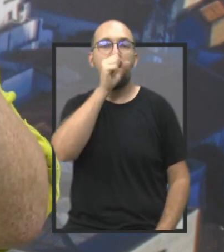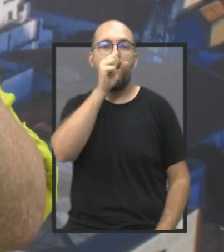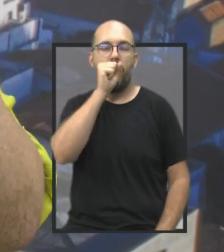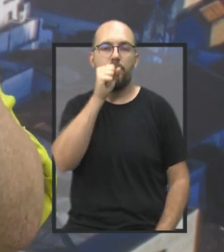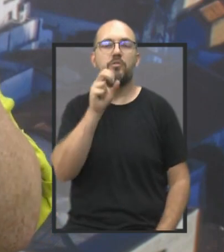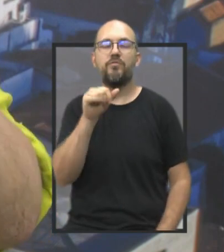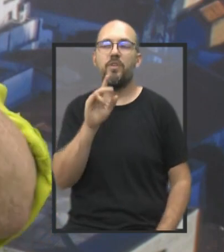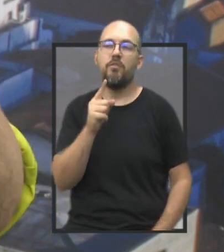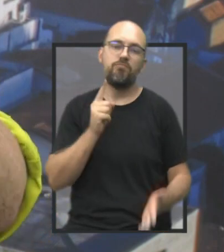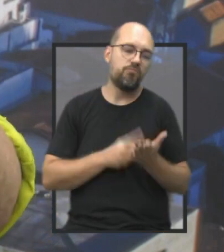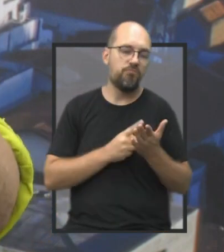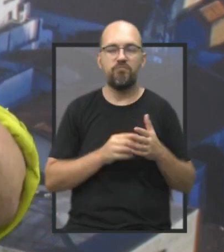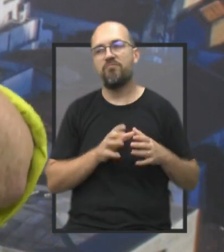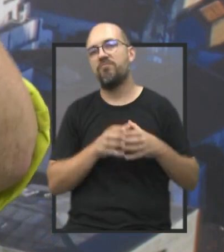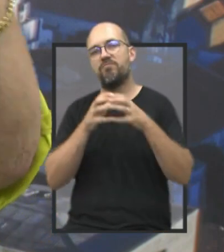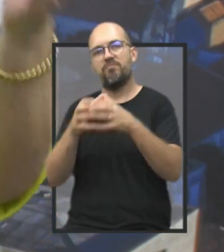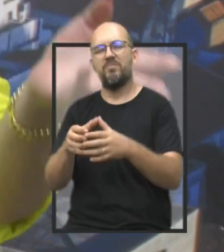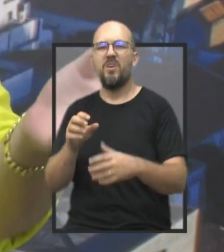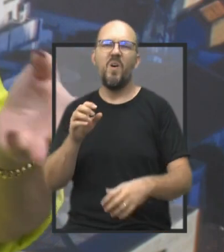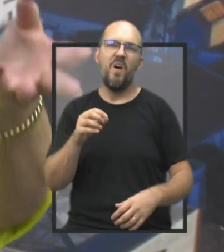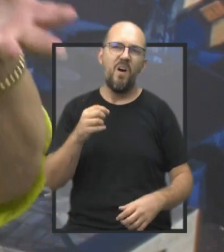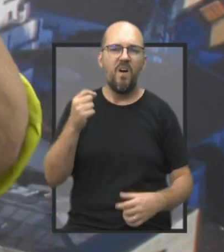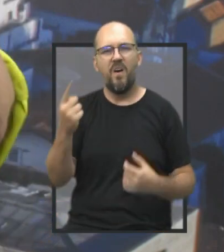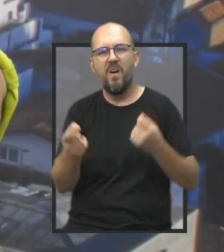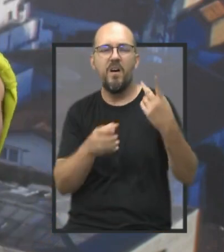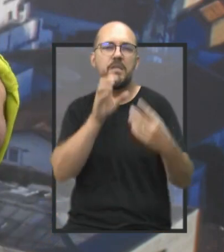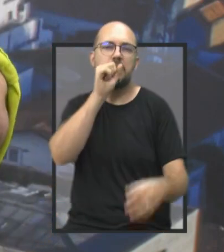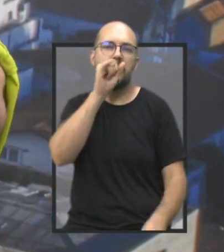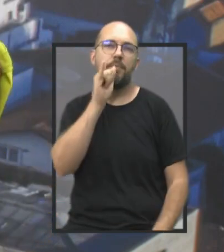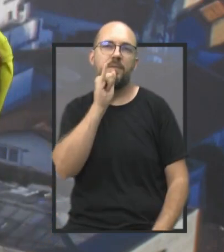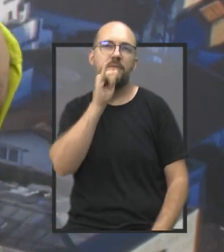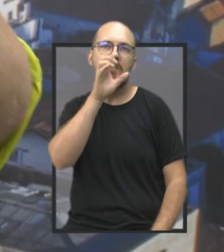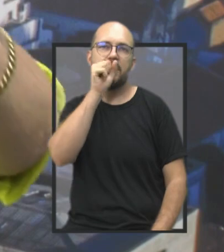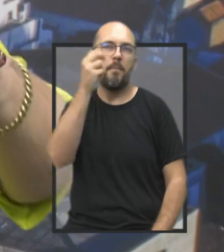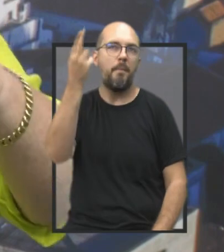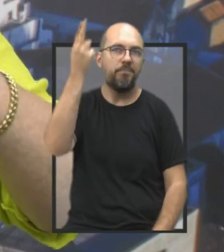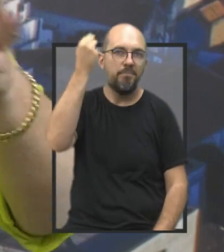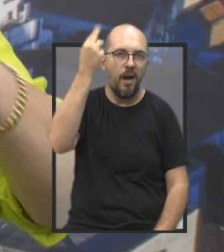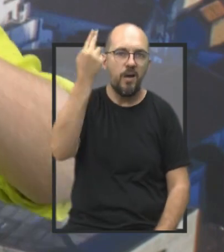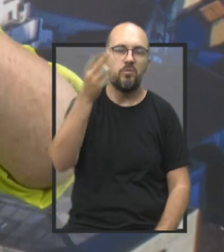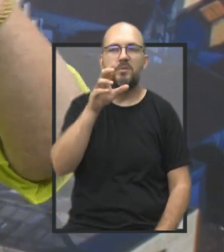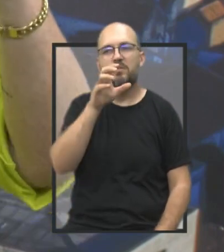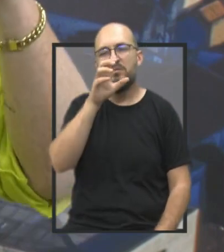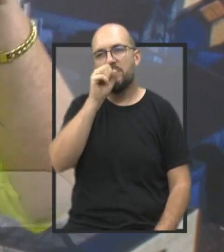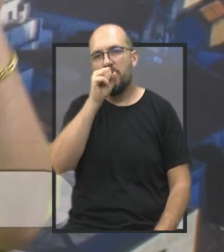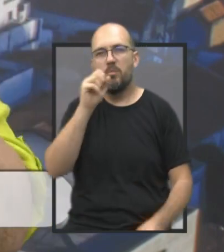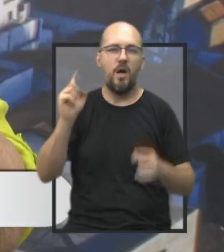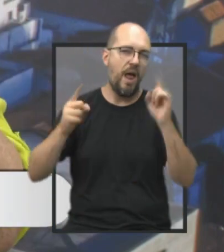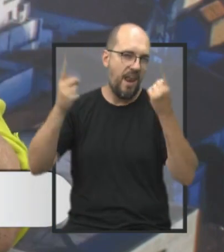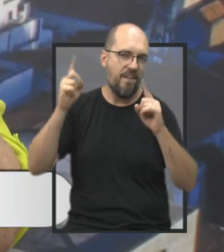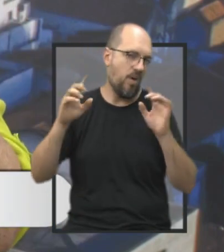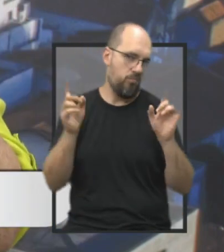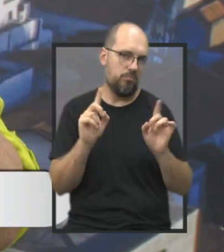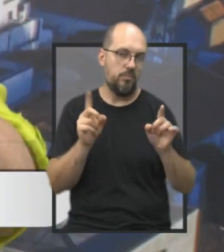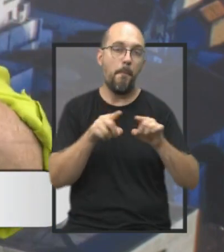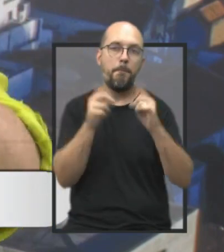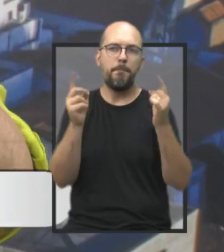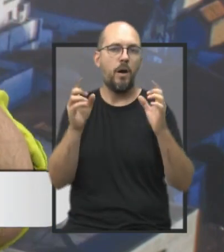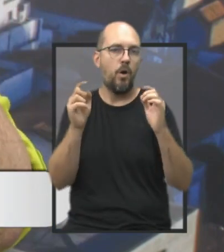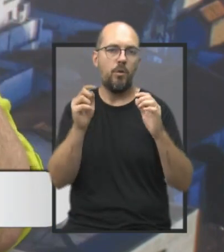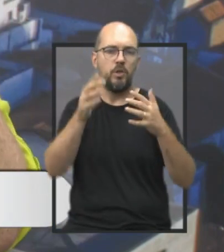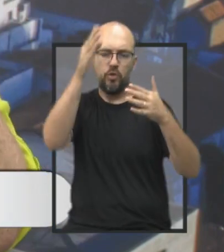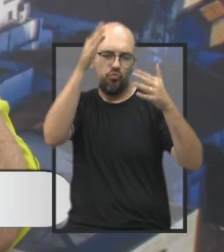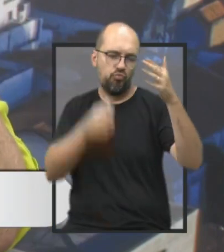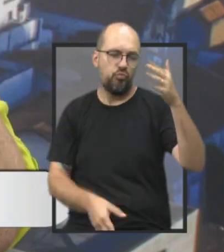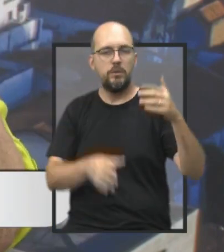em algum bairro, com exceção do sábado que, por exemplo, o sábado da Páscoa ou de Carnaval, mas a gente vai estar todo sábado em algum lugar. Tem